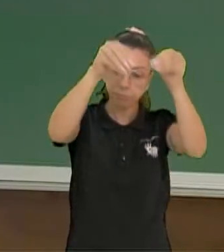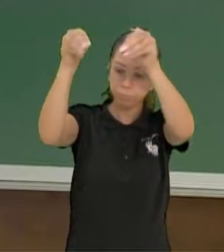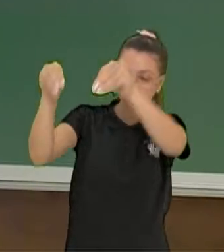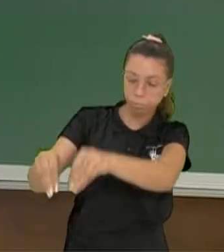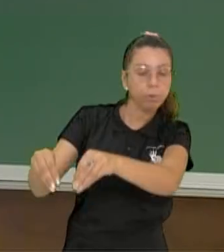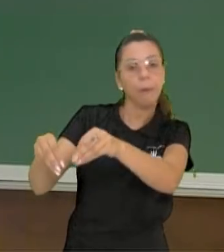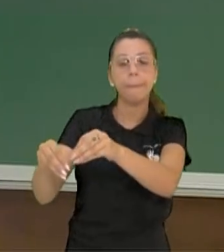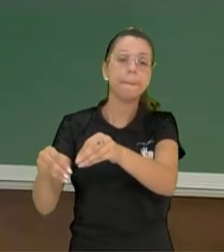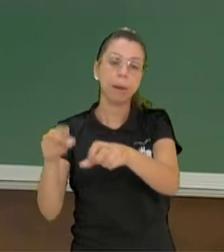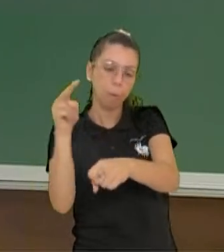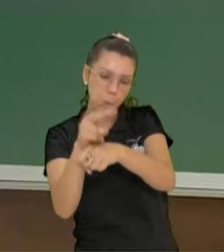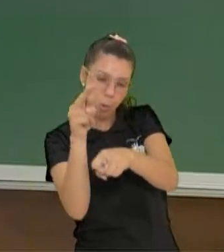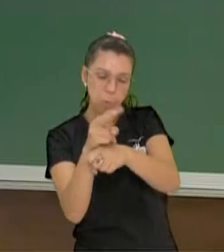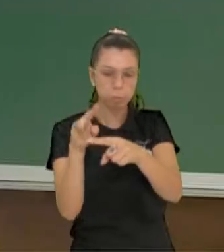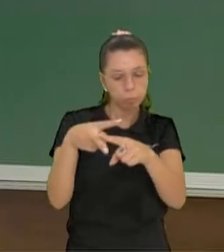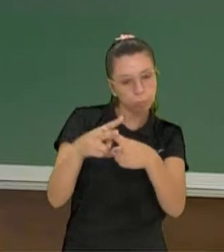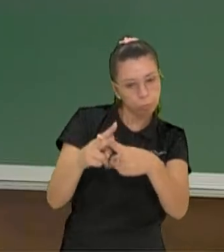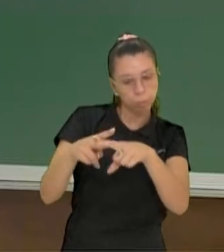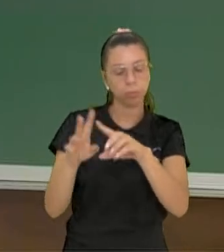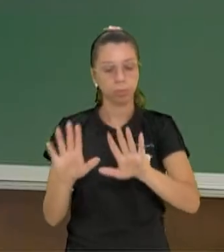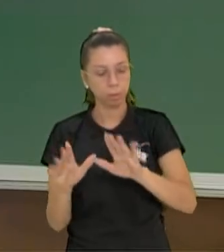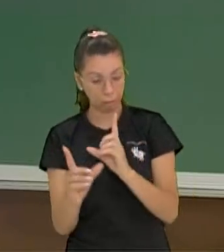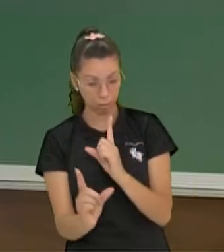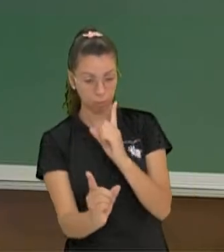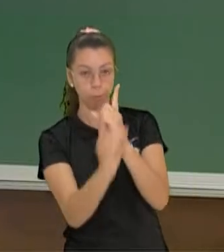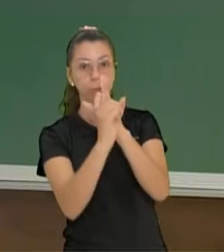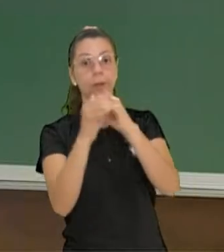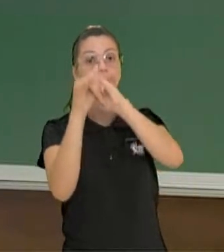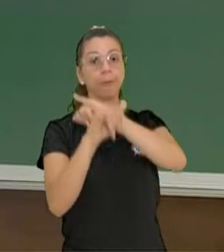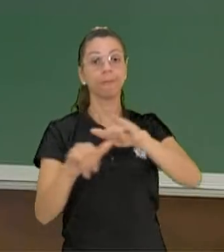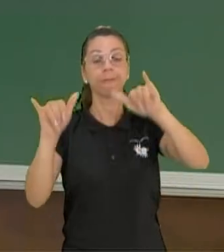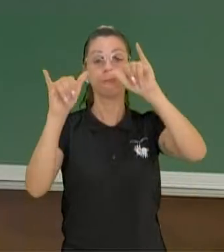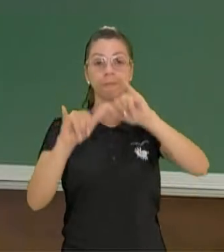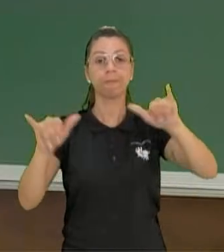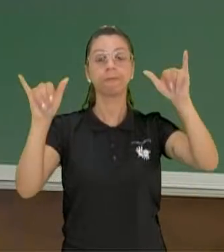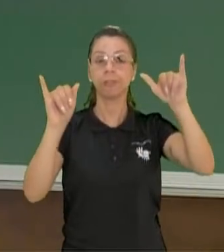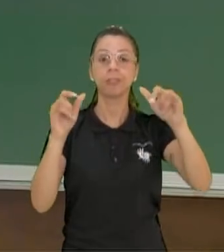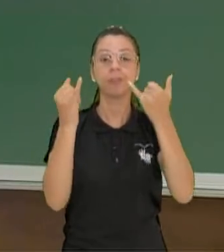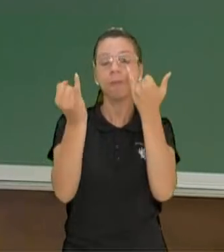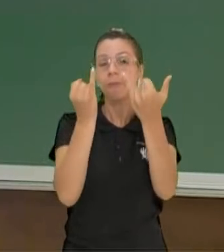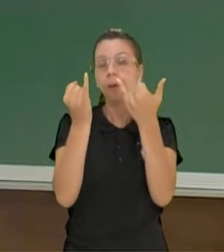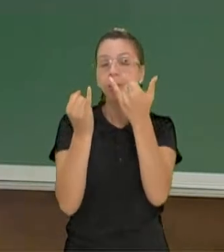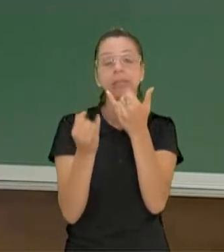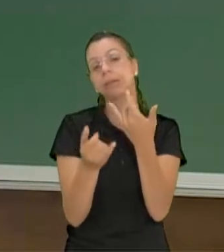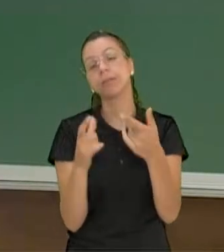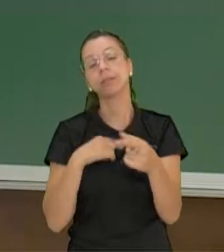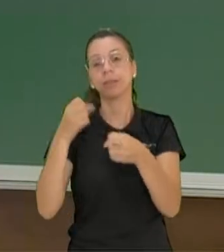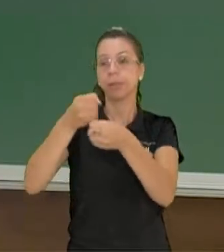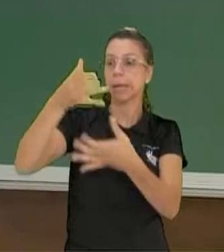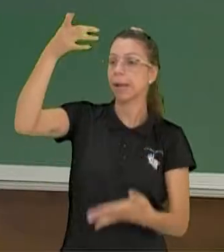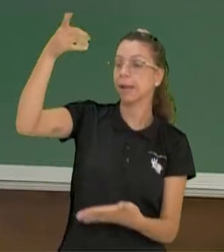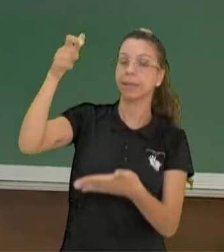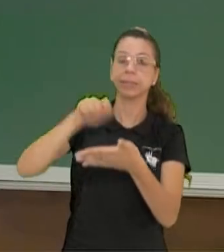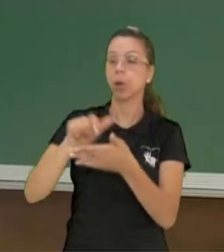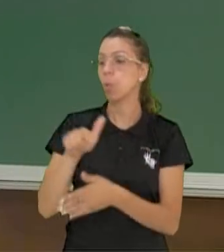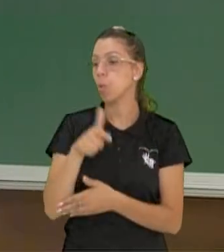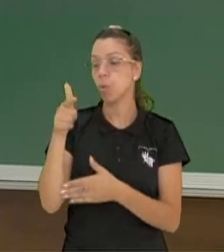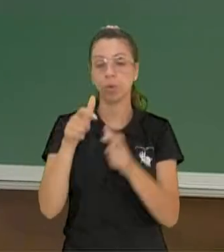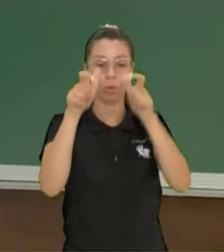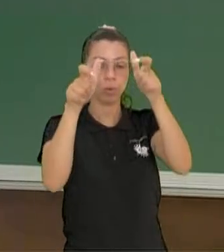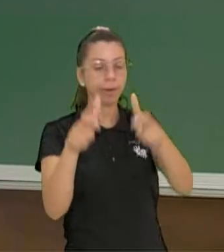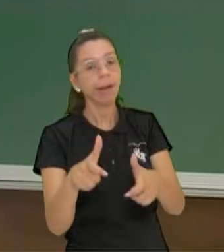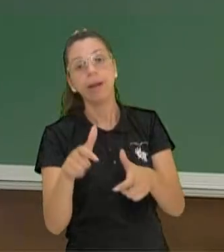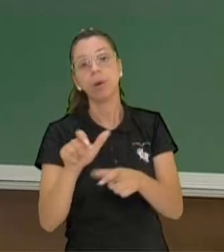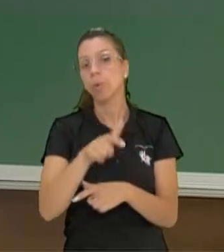umas manutenções na estátua, encontraram essa mensagem que contava que se fosse em outro lugar iria encontrar